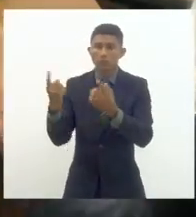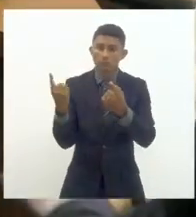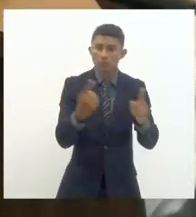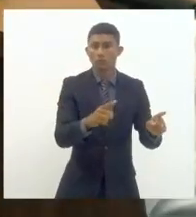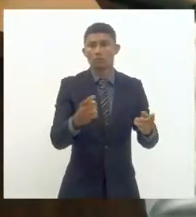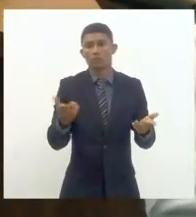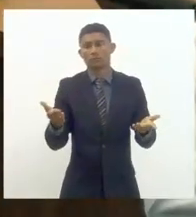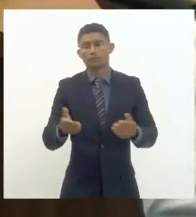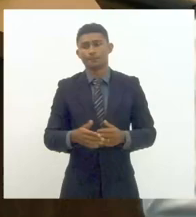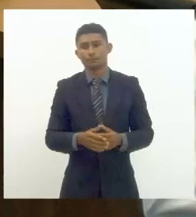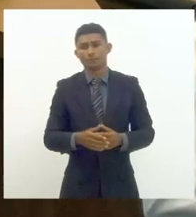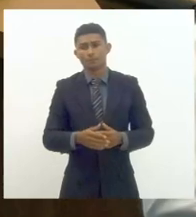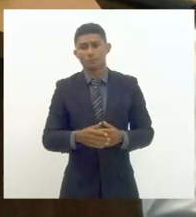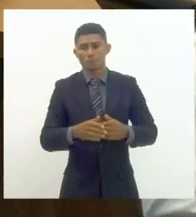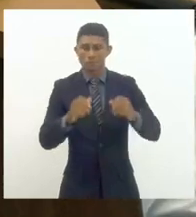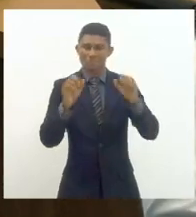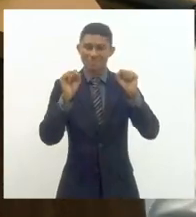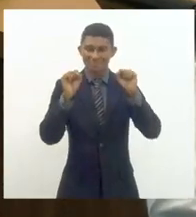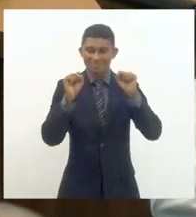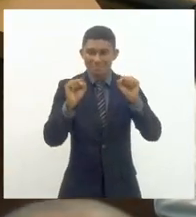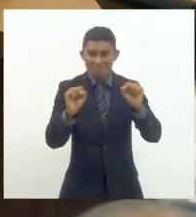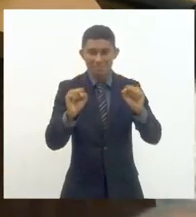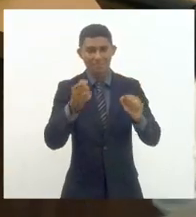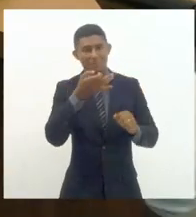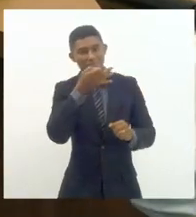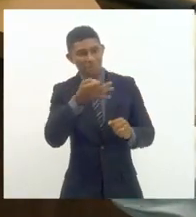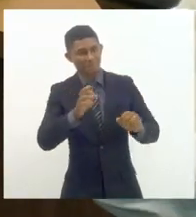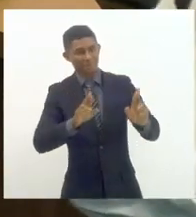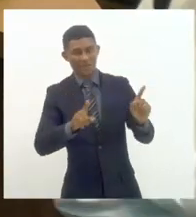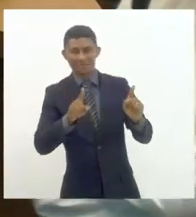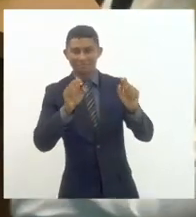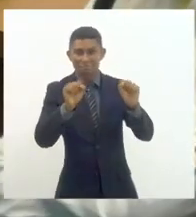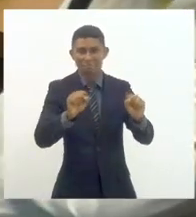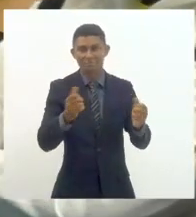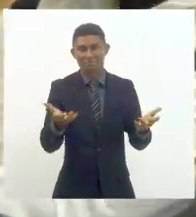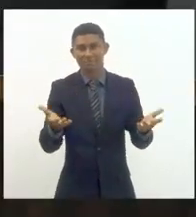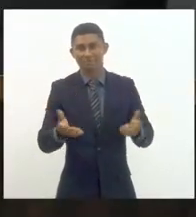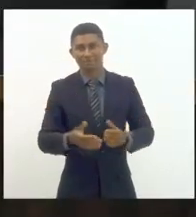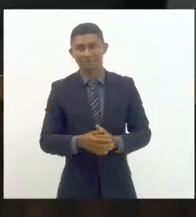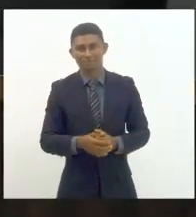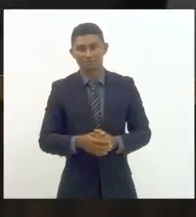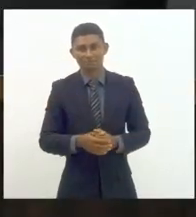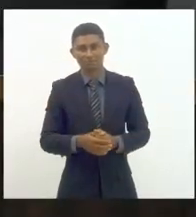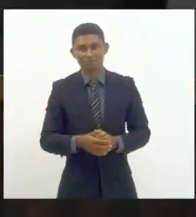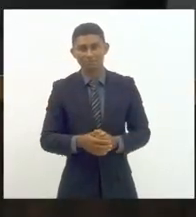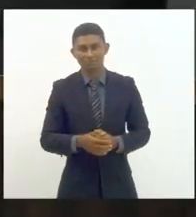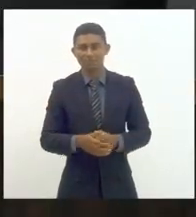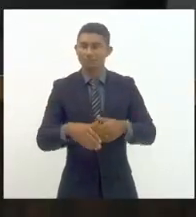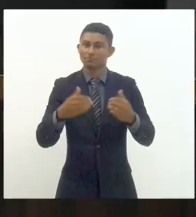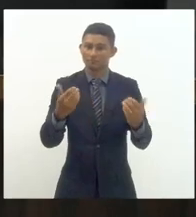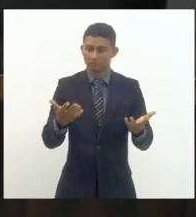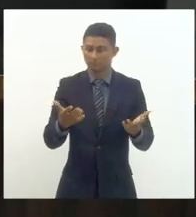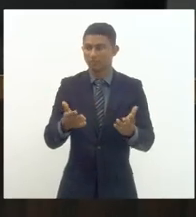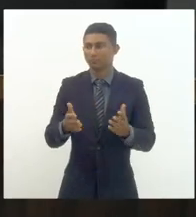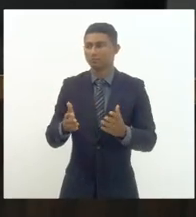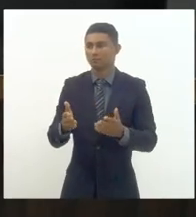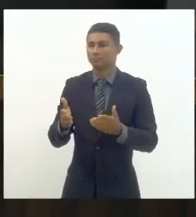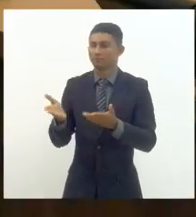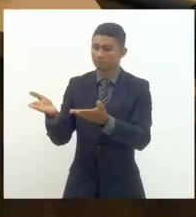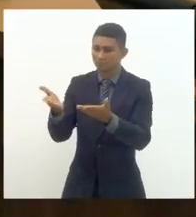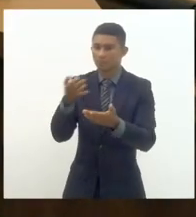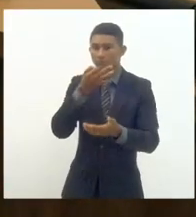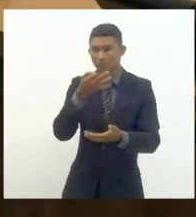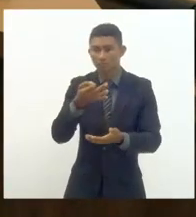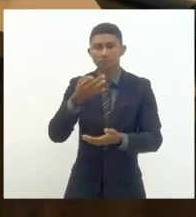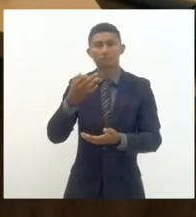Será que ele permite que eu divirja do voto do relator? Então, eu vou chamar o deputado Rodrigo. Deixa ele dar o parecer,